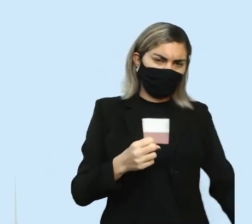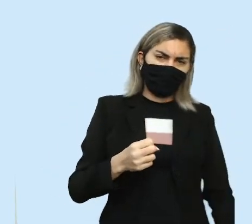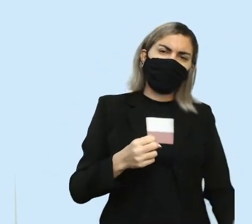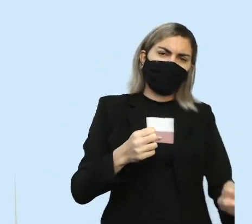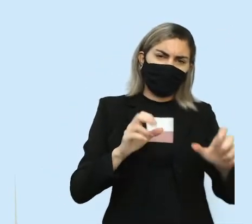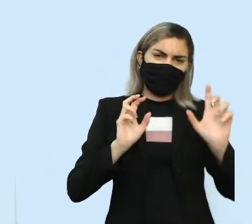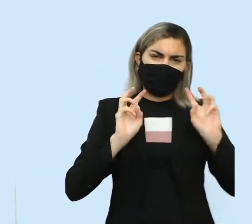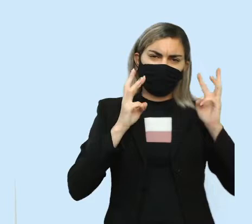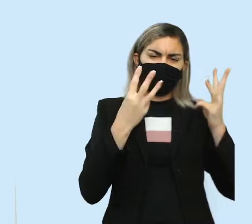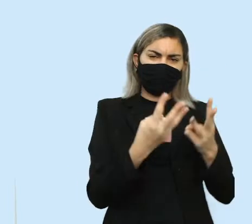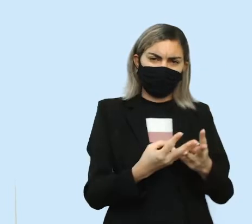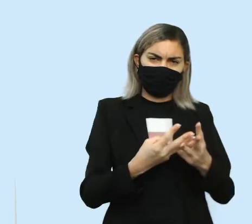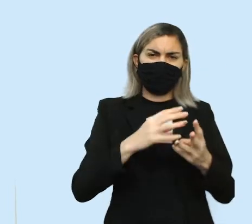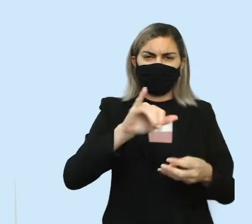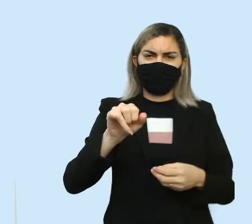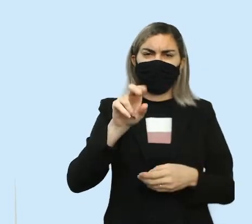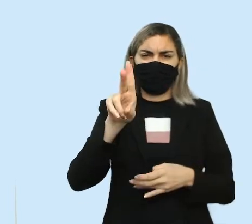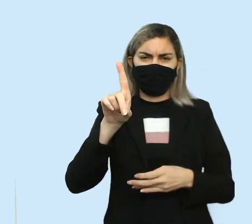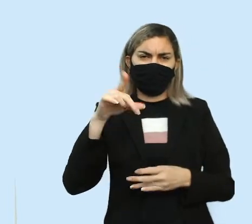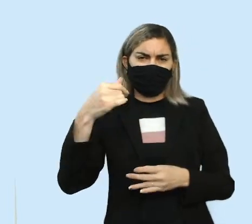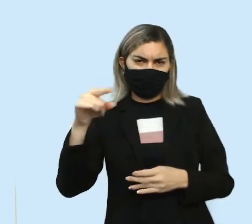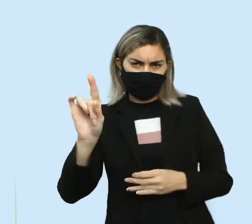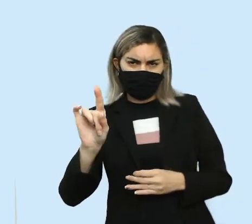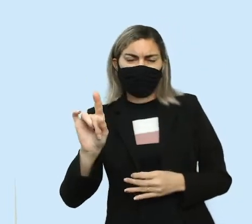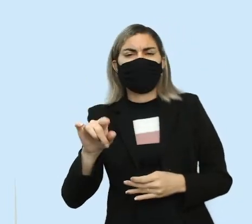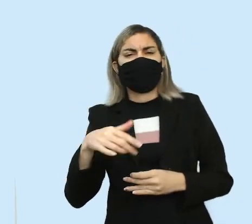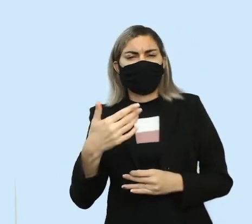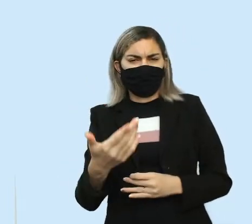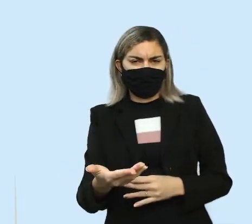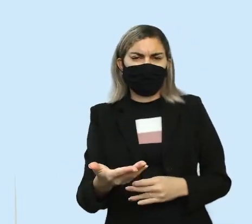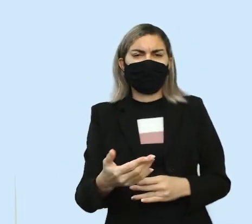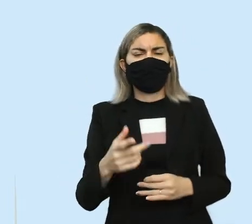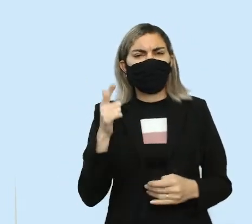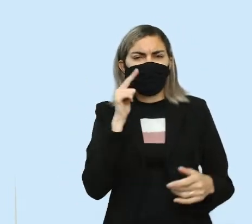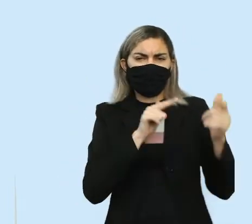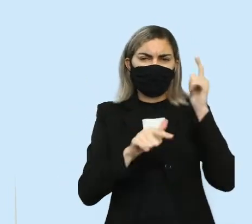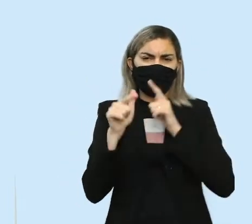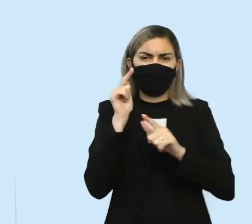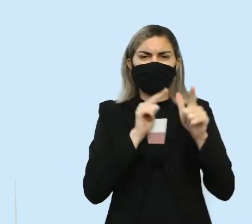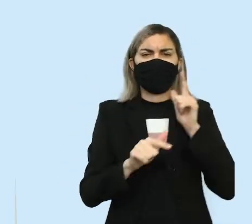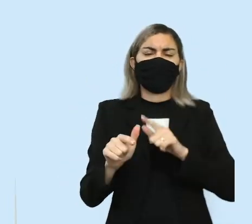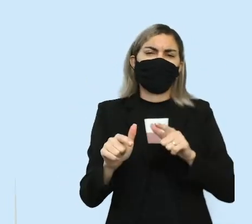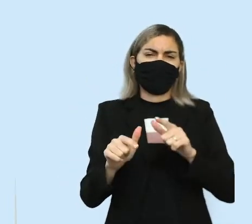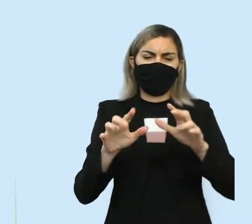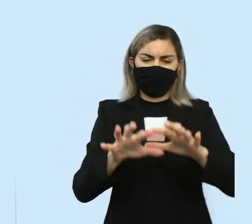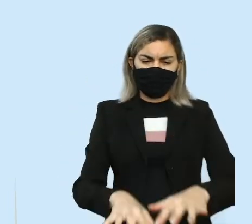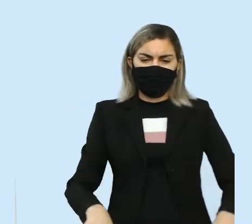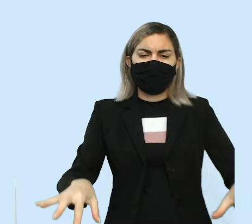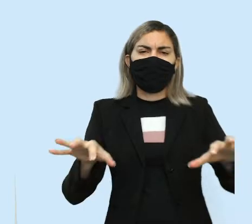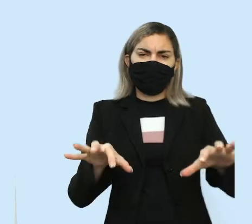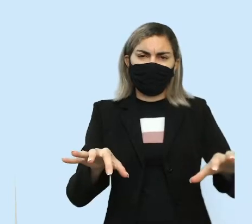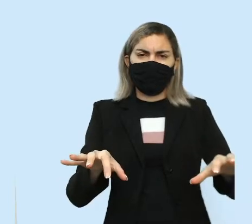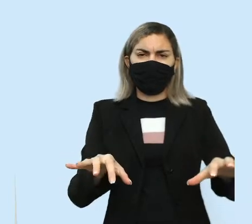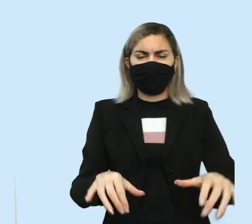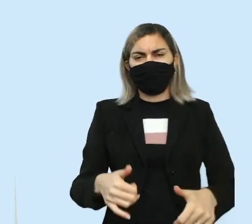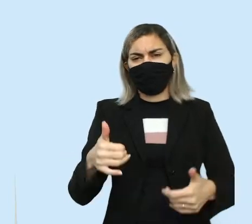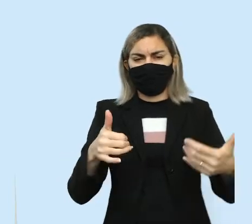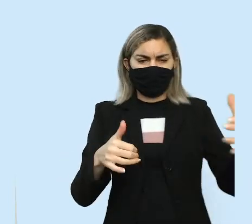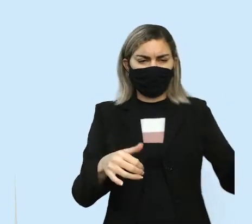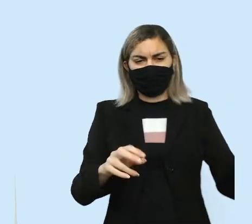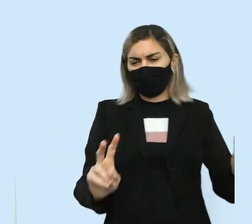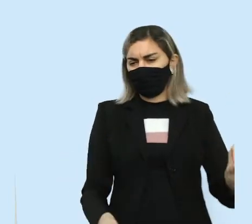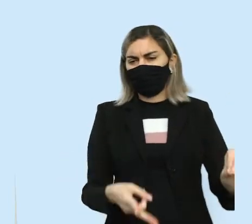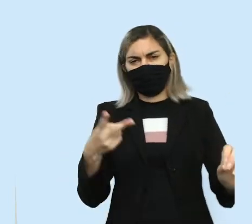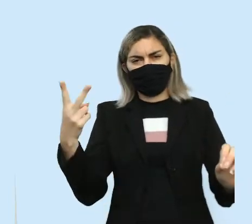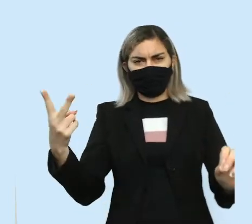capital Jerusalém, o povo de Judá. Beleza? Então, a gente consegue enxergar aqui essa divisão dos 10 ao norte e os 2 ao